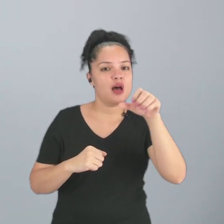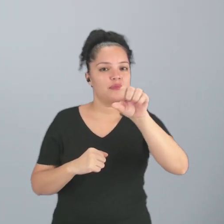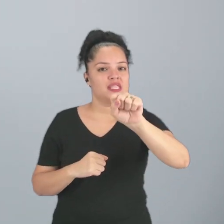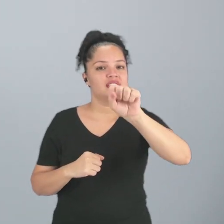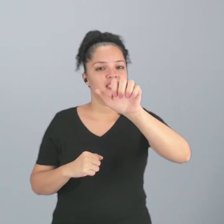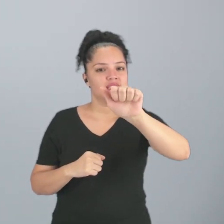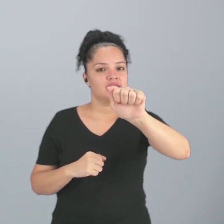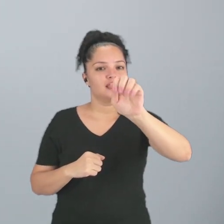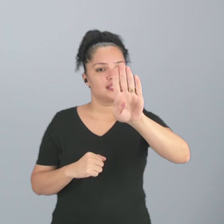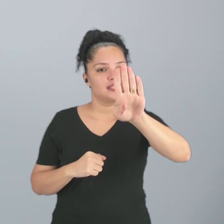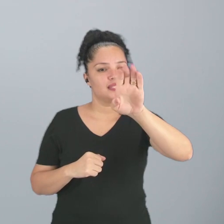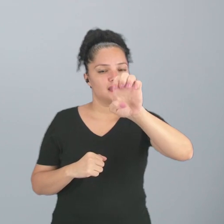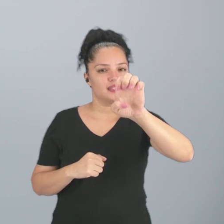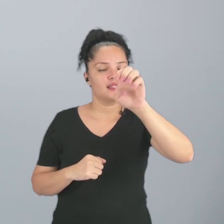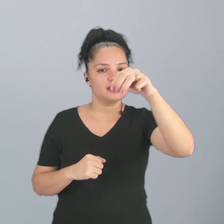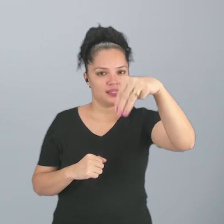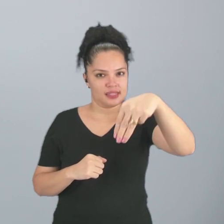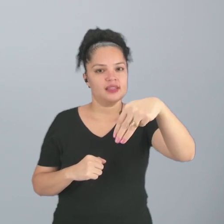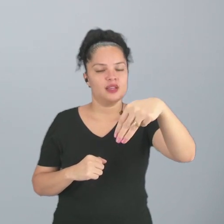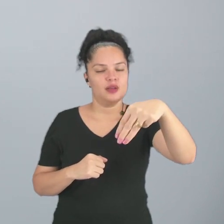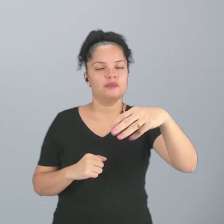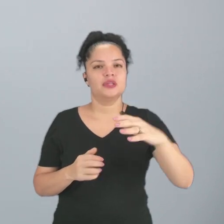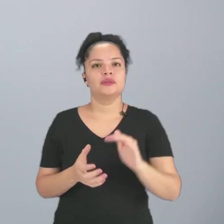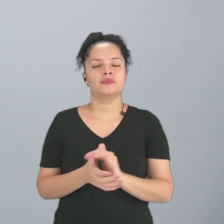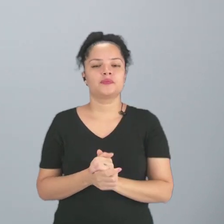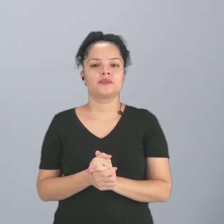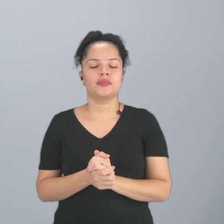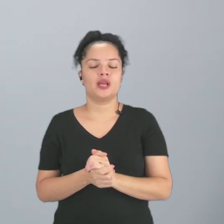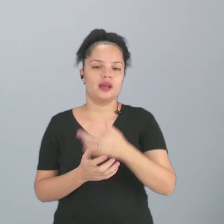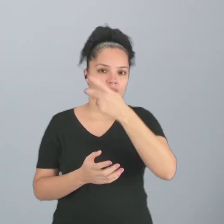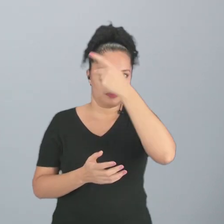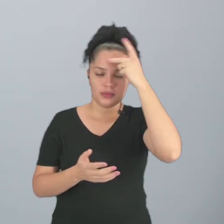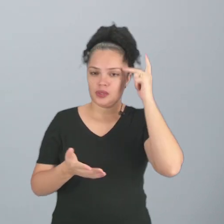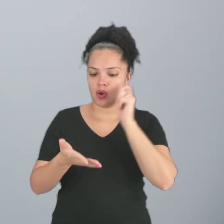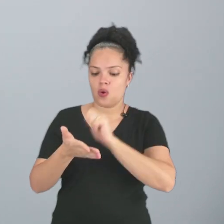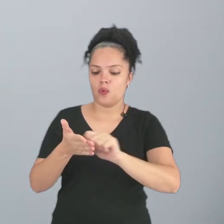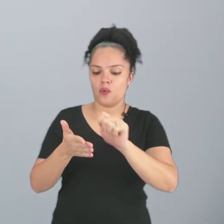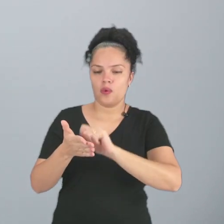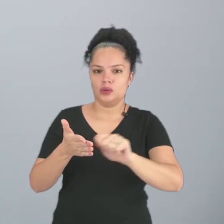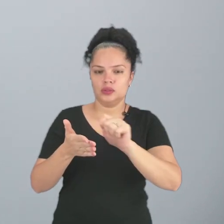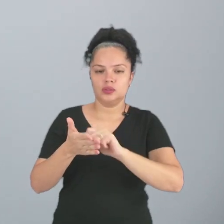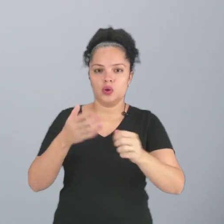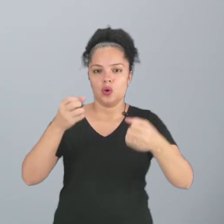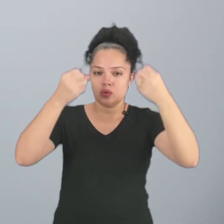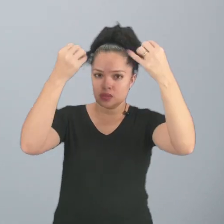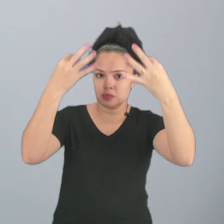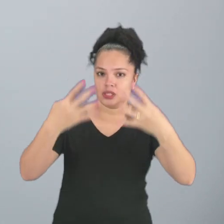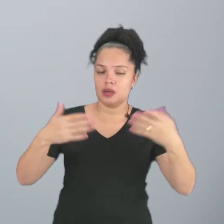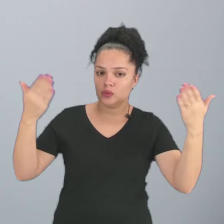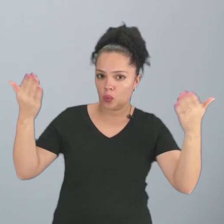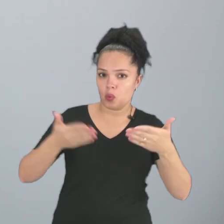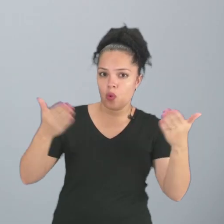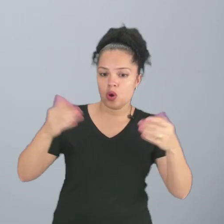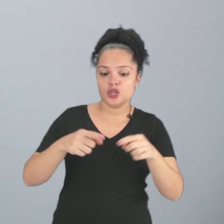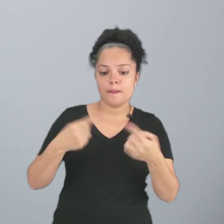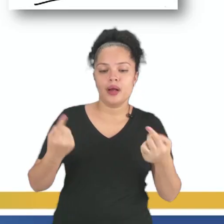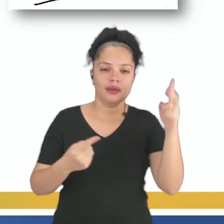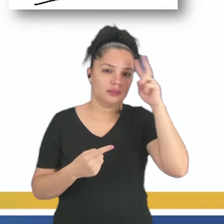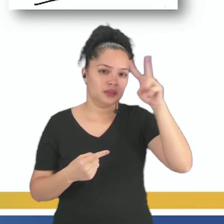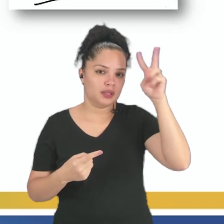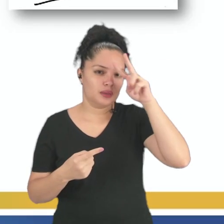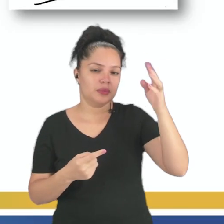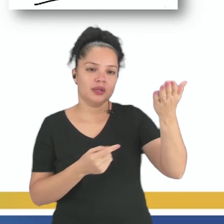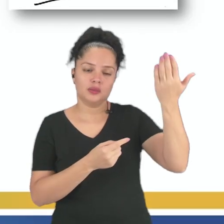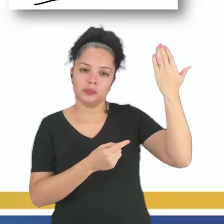algo que acontece no hoje. Então, esse autor está falando do hoje, recordando o passado.